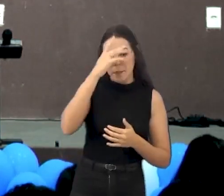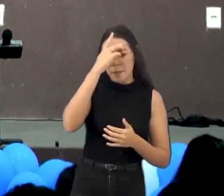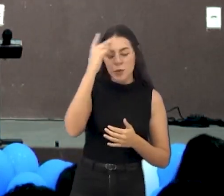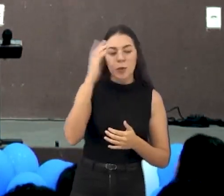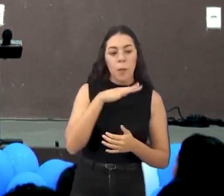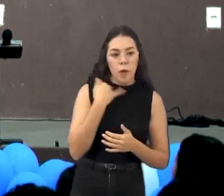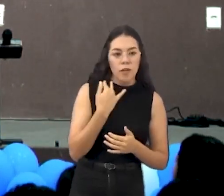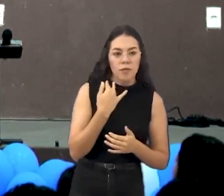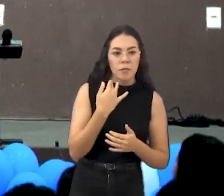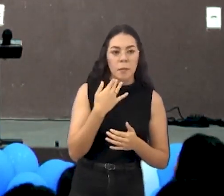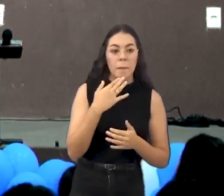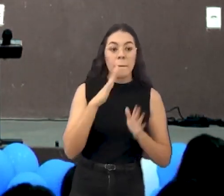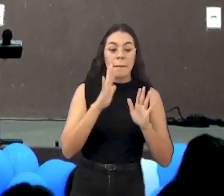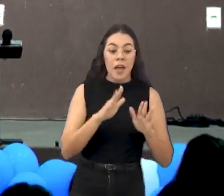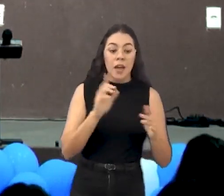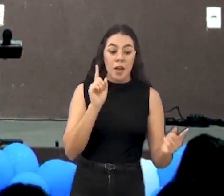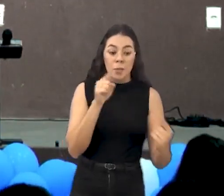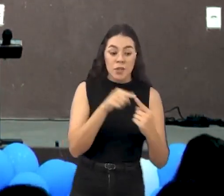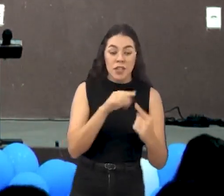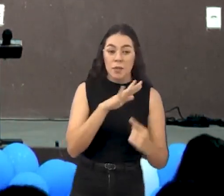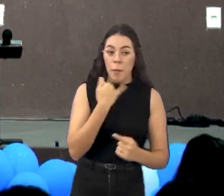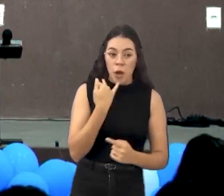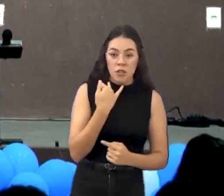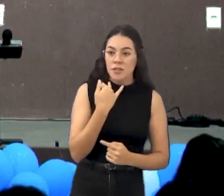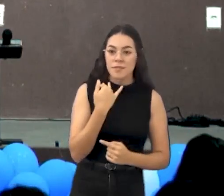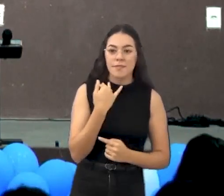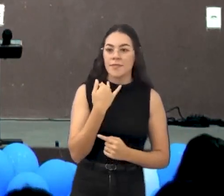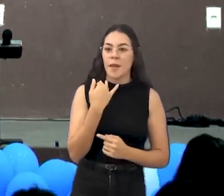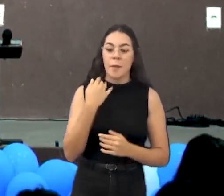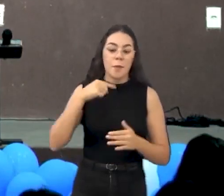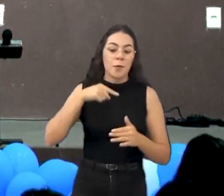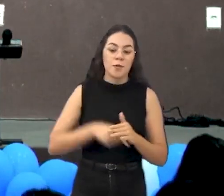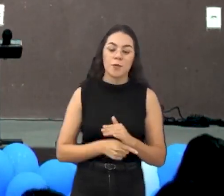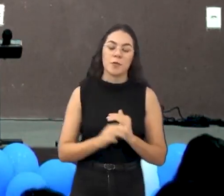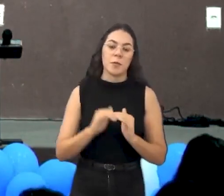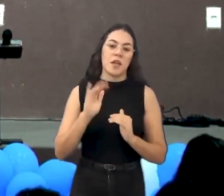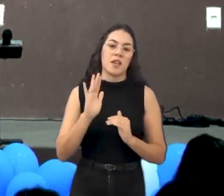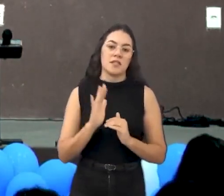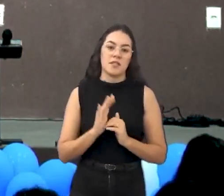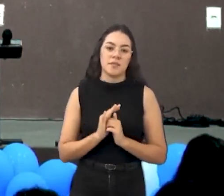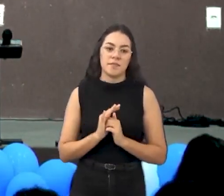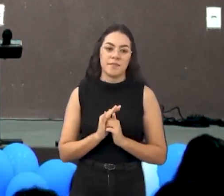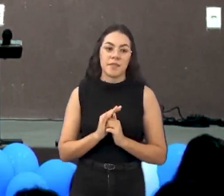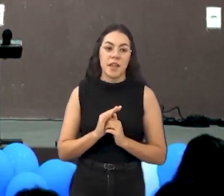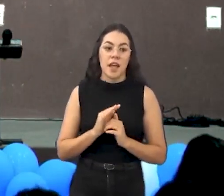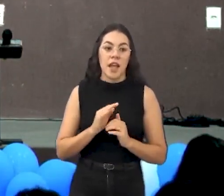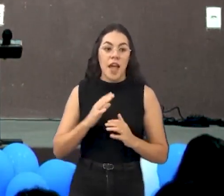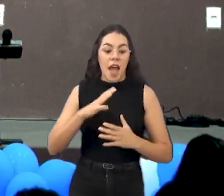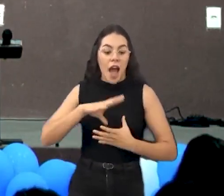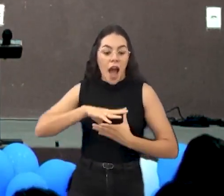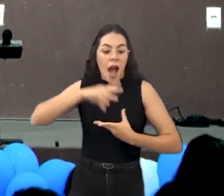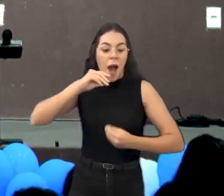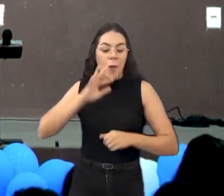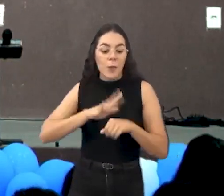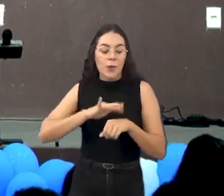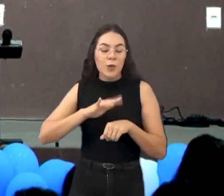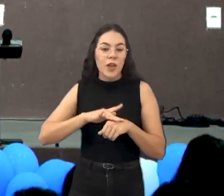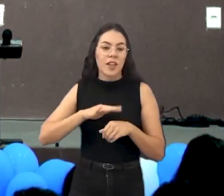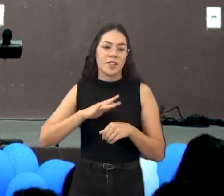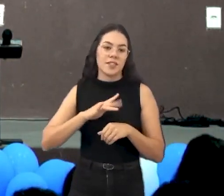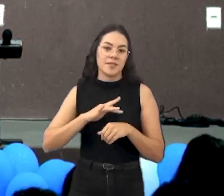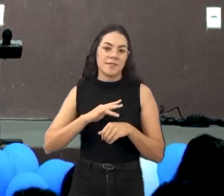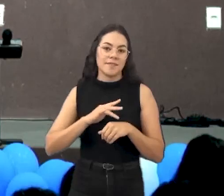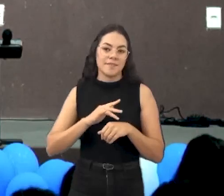para luto. É para algo mais profundo do que o luto. É para o luto de uma alma doente.